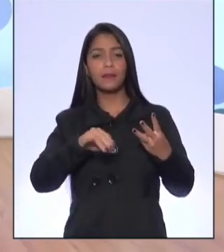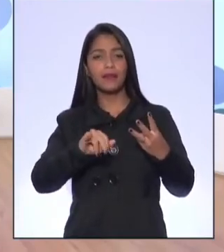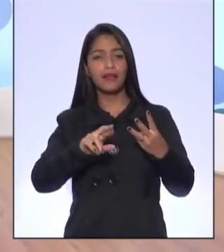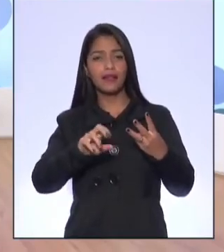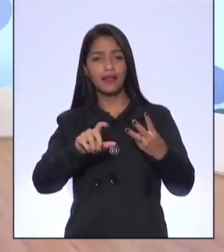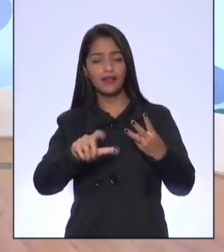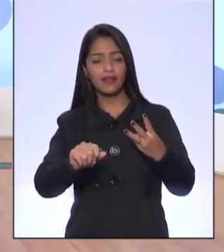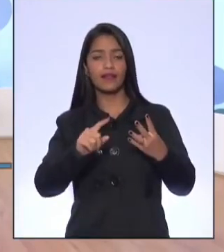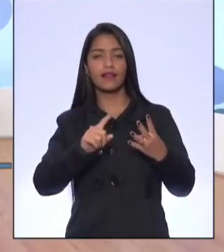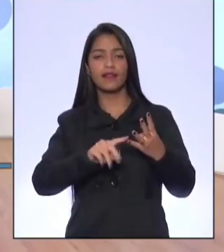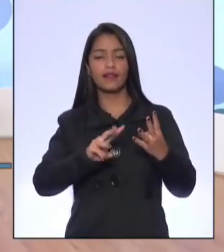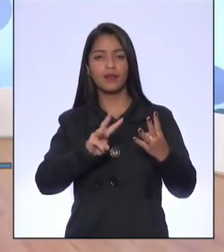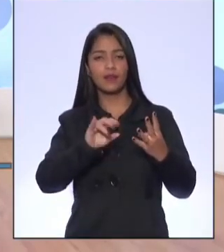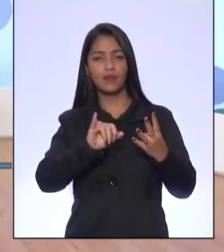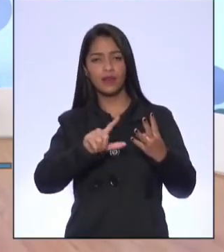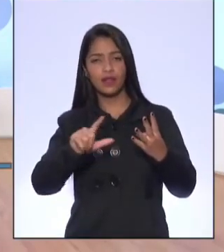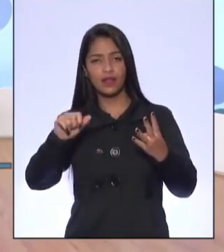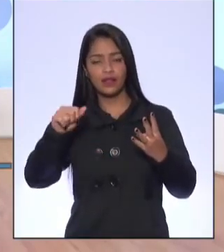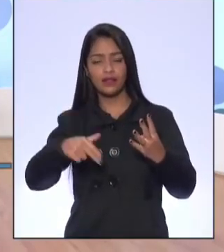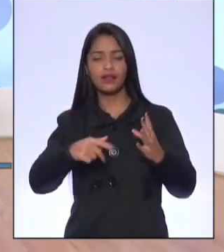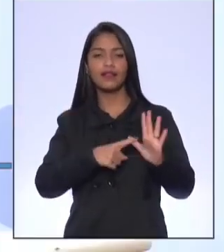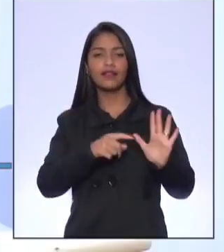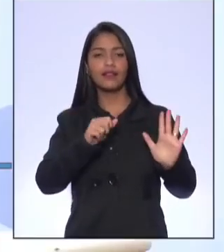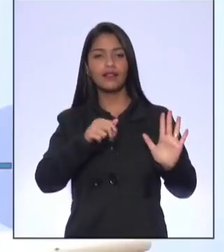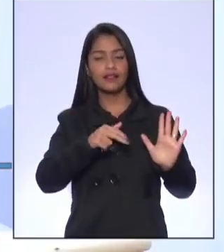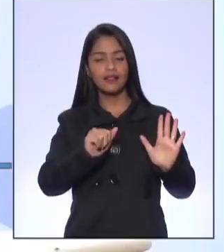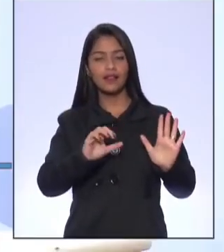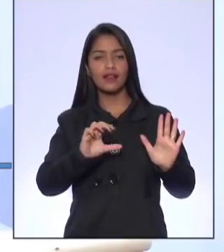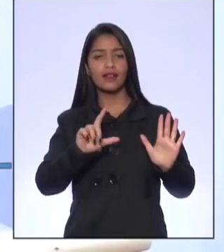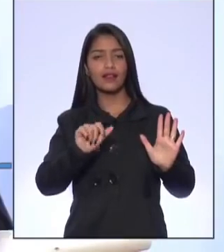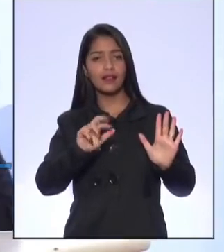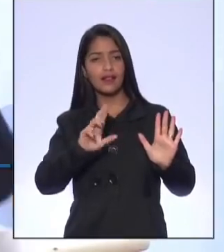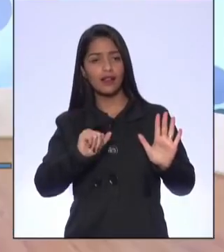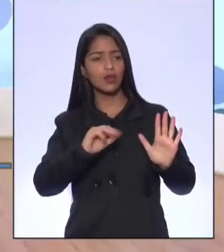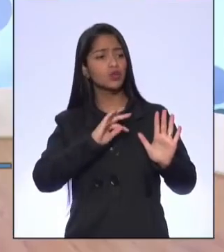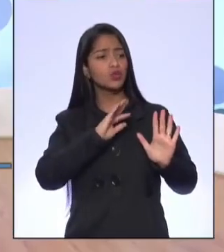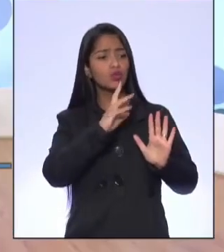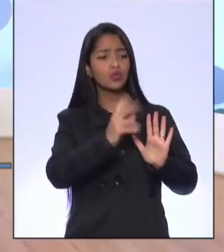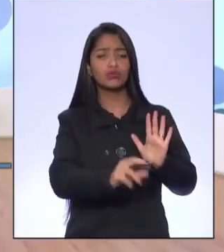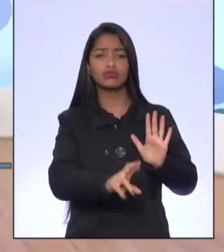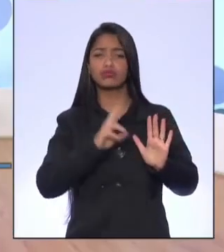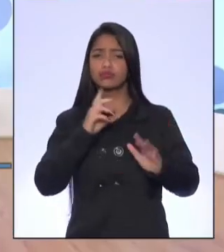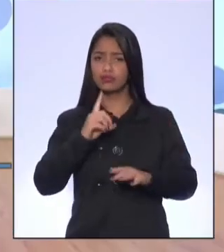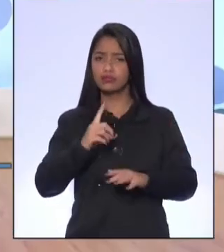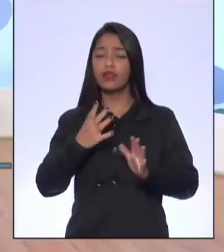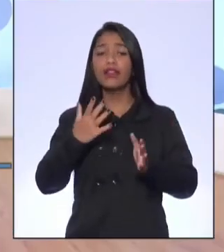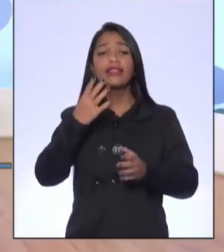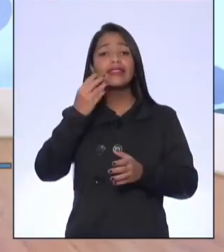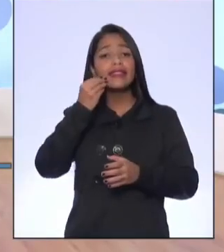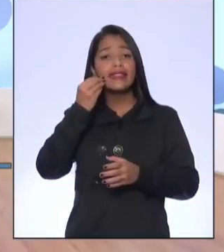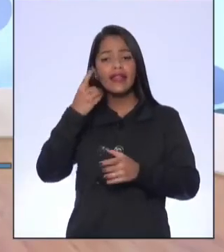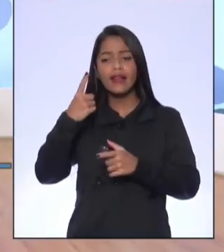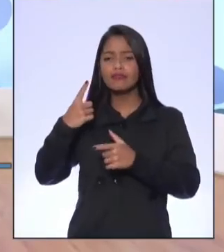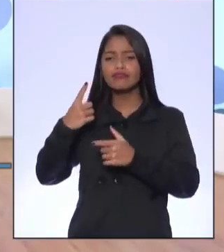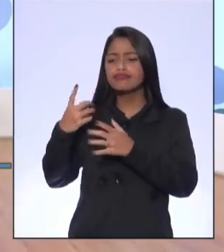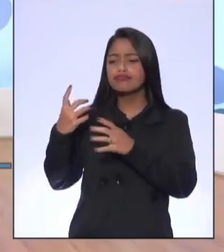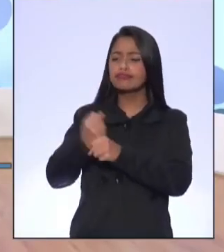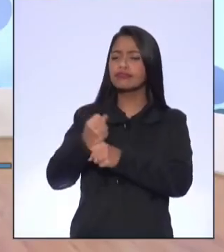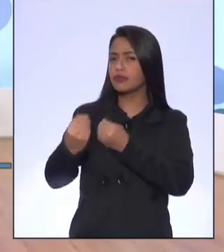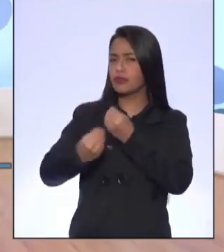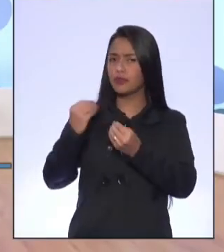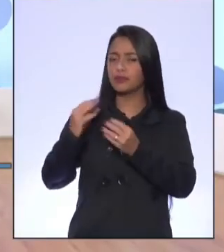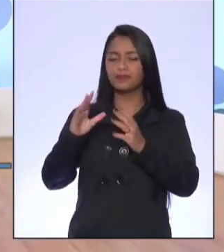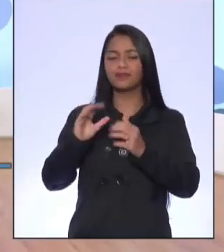esses responderam D. Entendi, então vamos tentar fazer essa resolução, né? Então, vem comigo aqui, ó. Então, eu tinha 230,